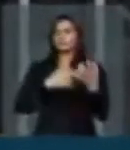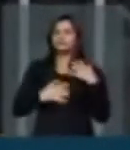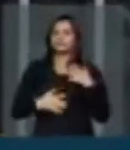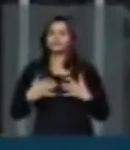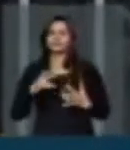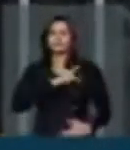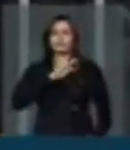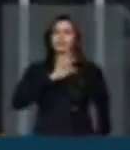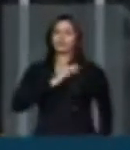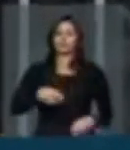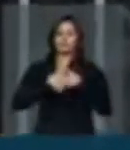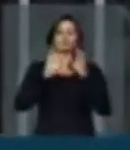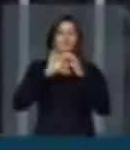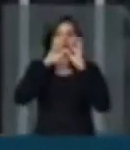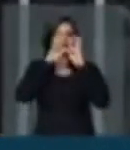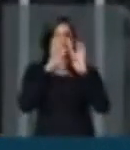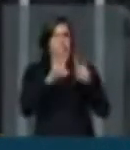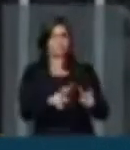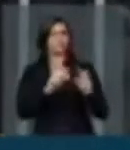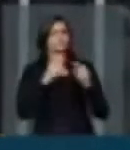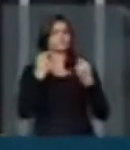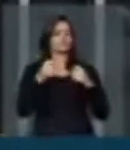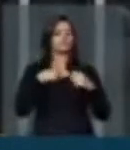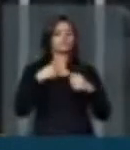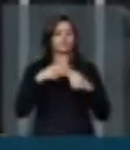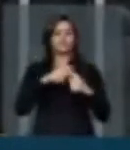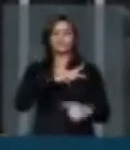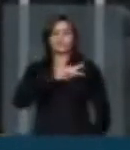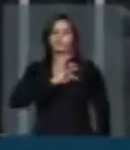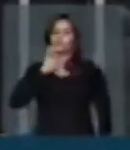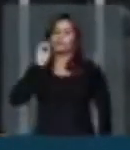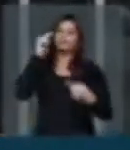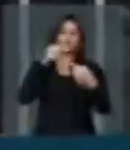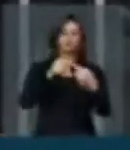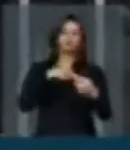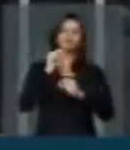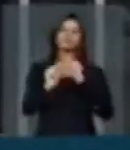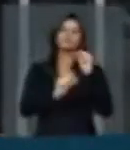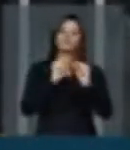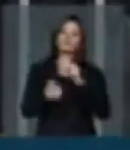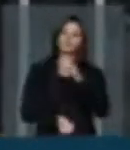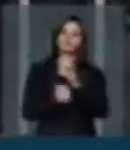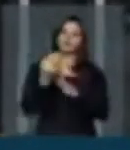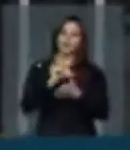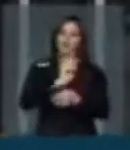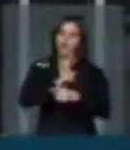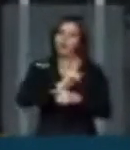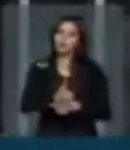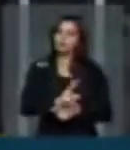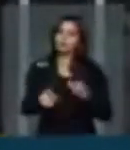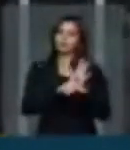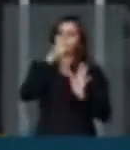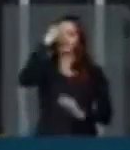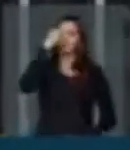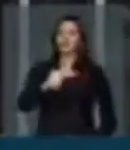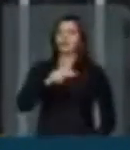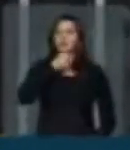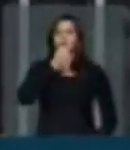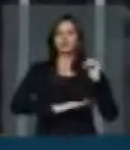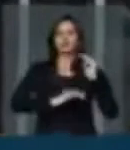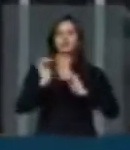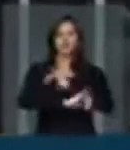mais atenção. As reiteradas iniciativas do partido com o objetivo de implantar o controle da mídia não podem